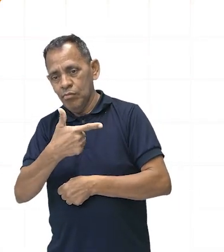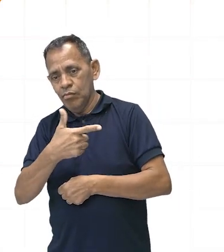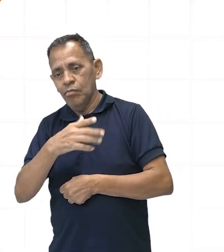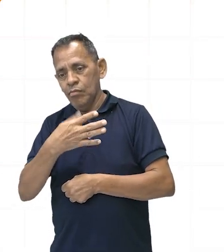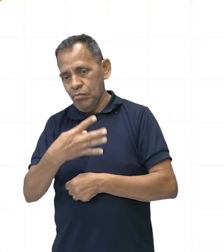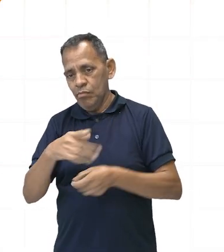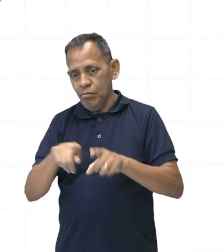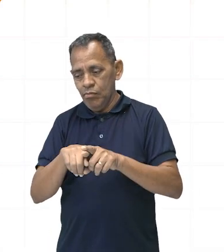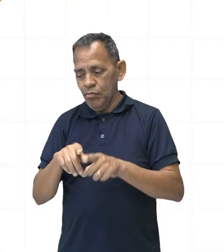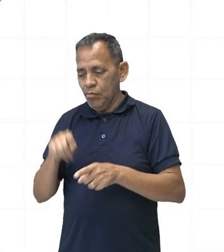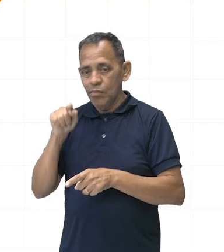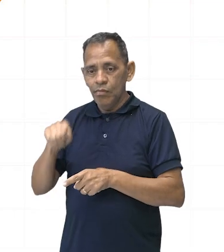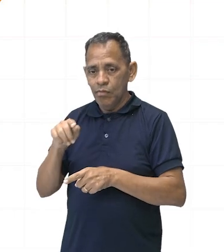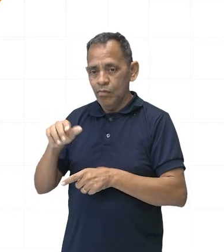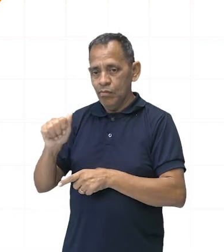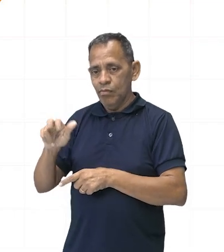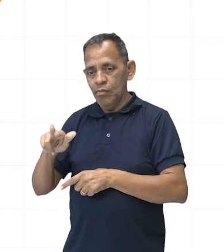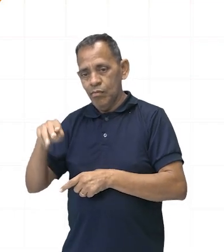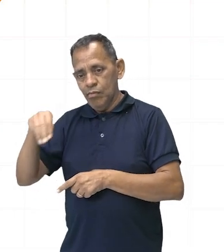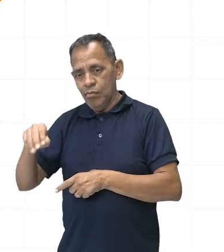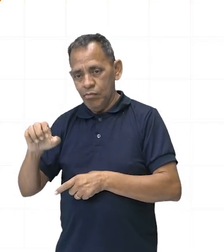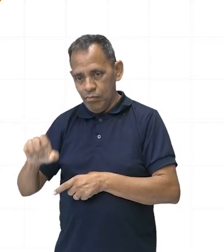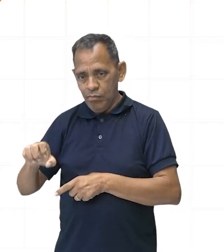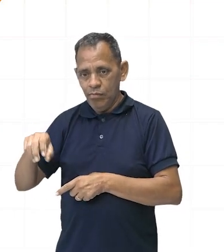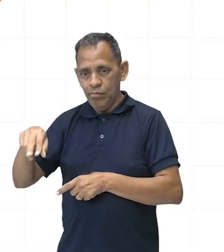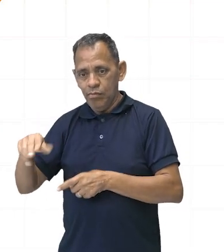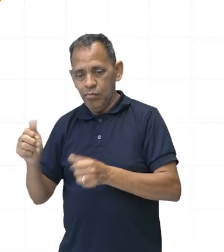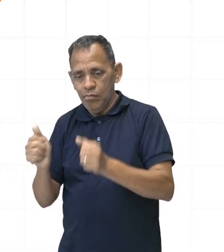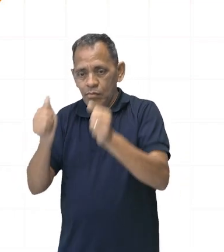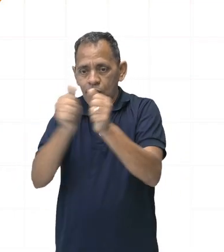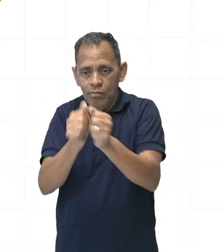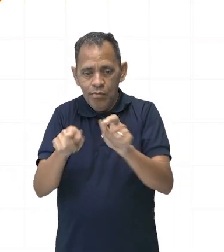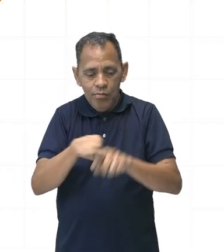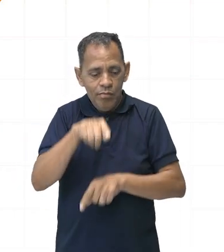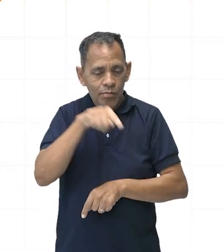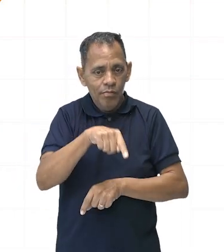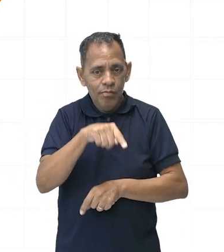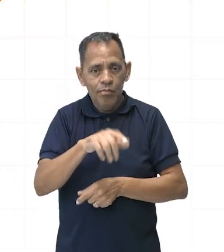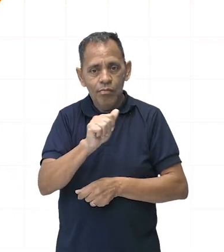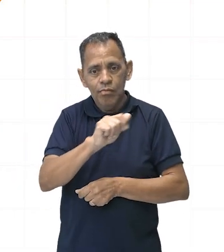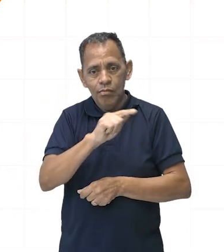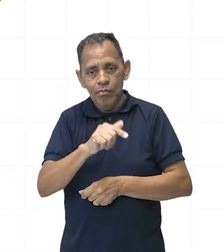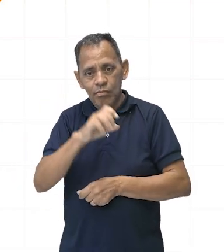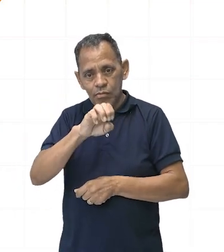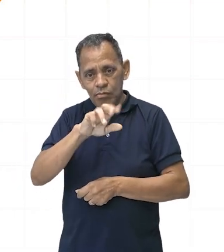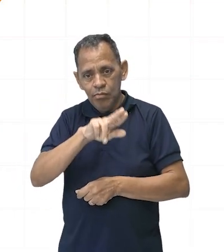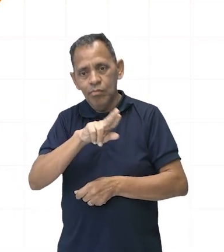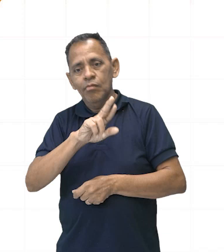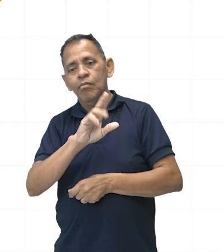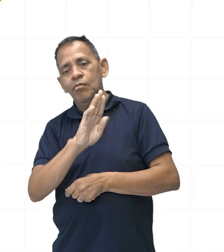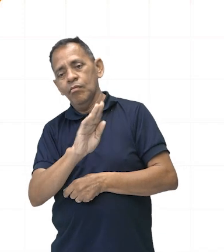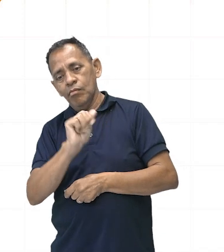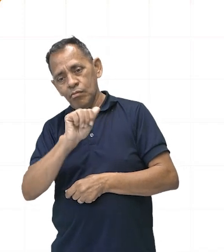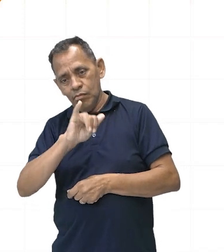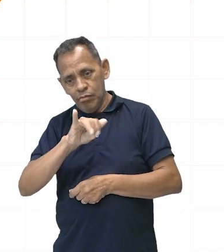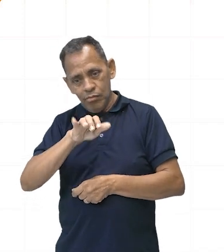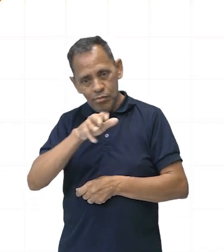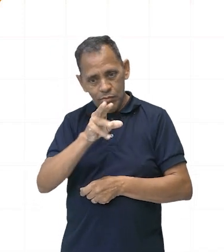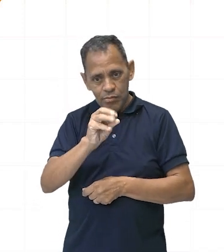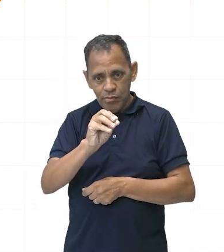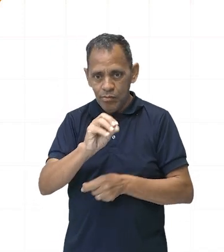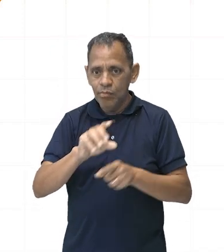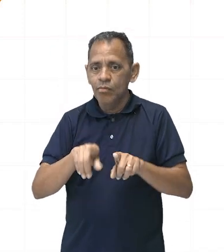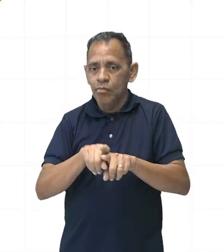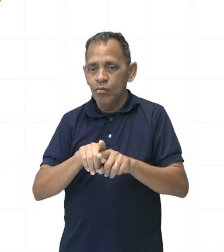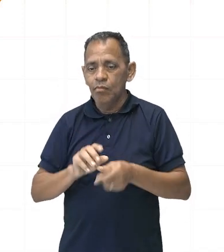ao Azerbaijão, tá certo, gente? Então, acaba tendo esse conflito também em relação a essa região